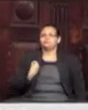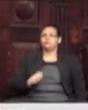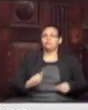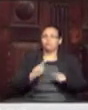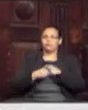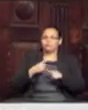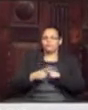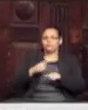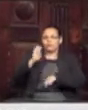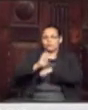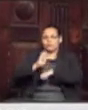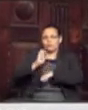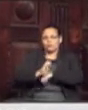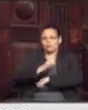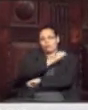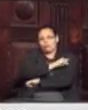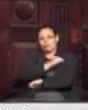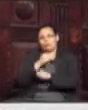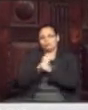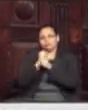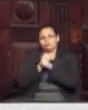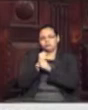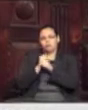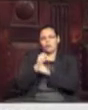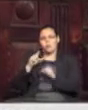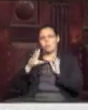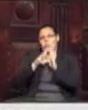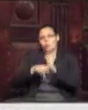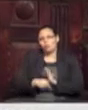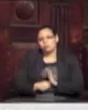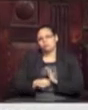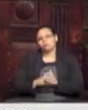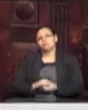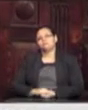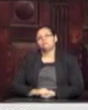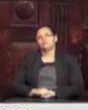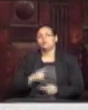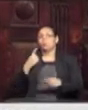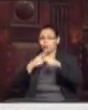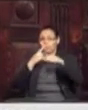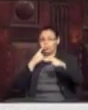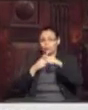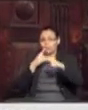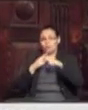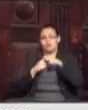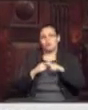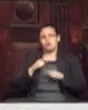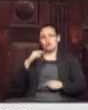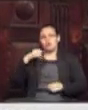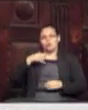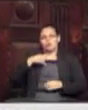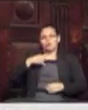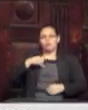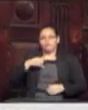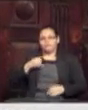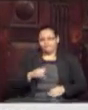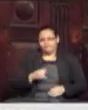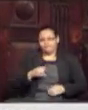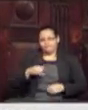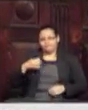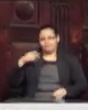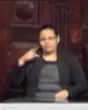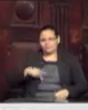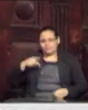Estado do Rio de Janeiro nos últimos anos foi roubado, porque tiram o petróleo do nosso